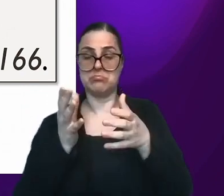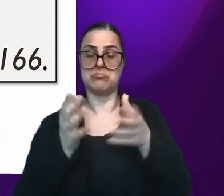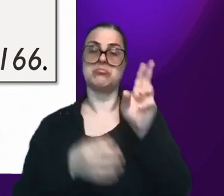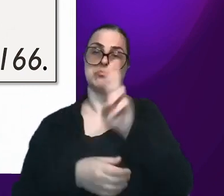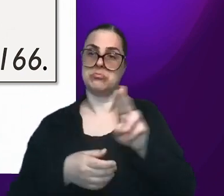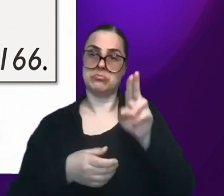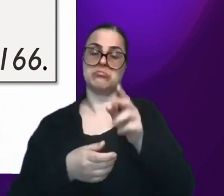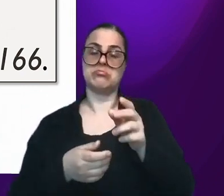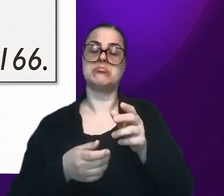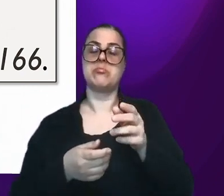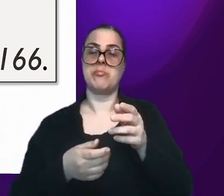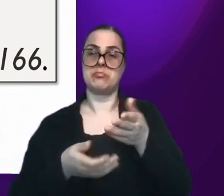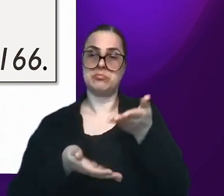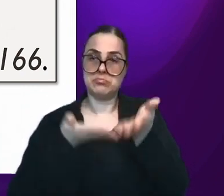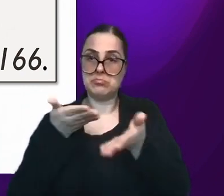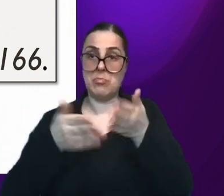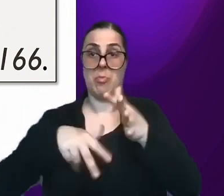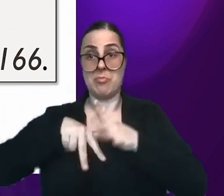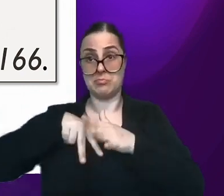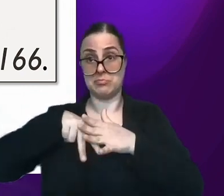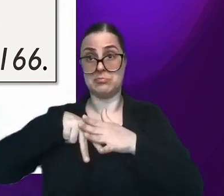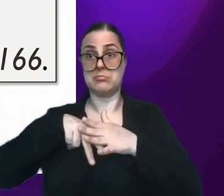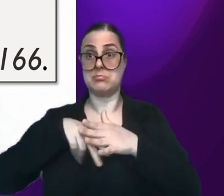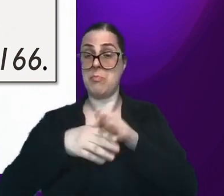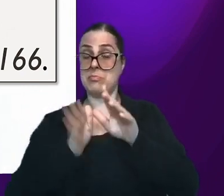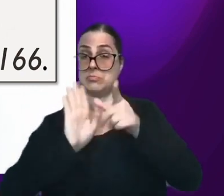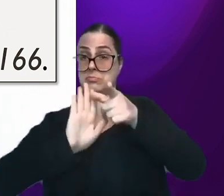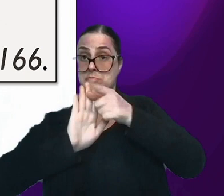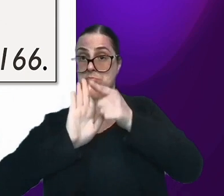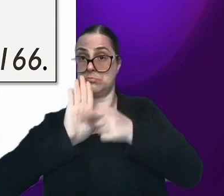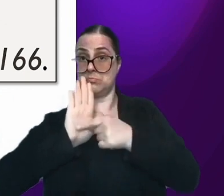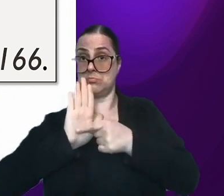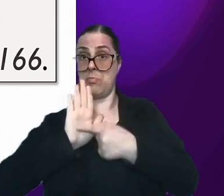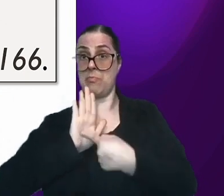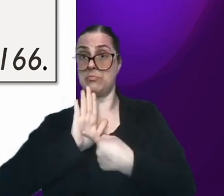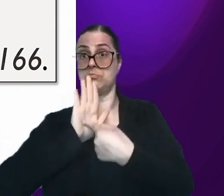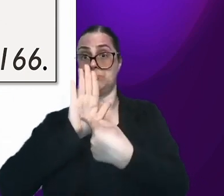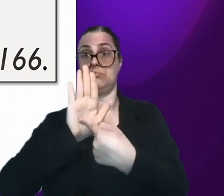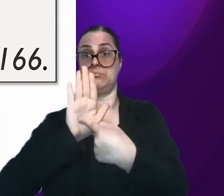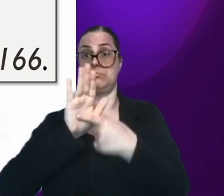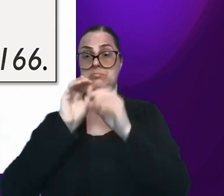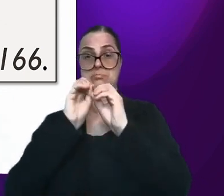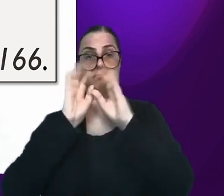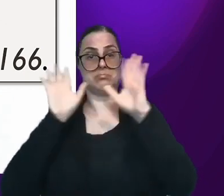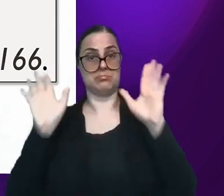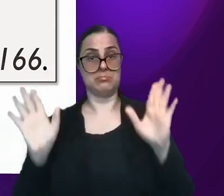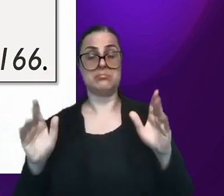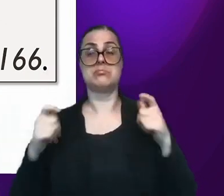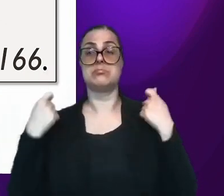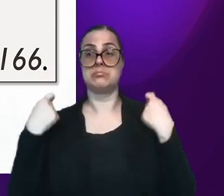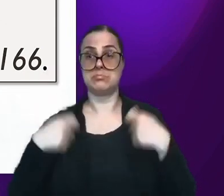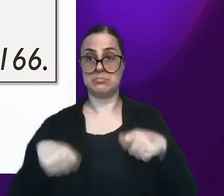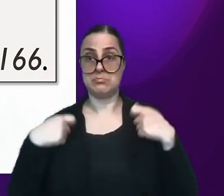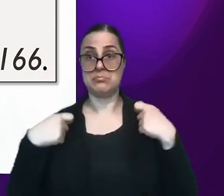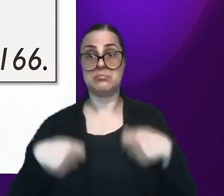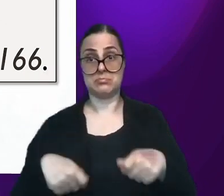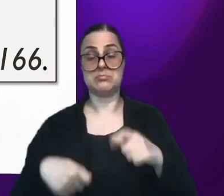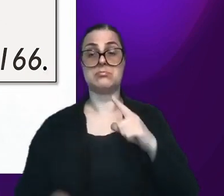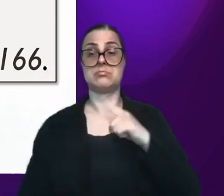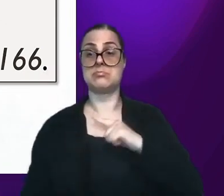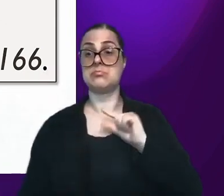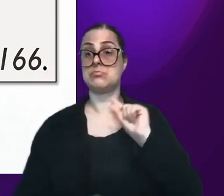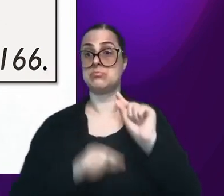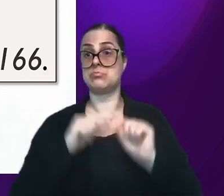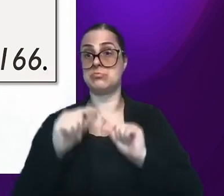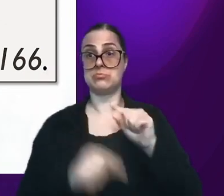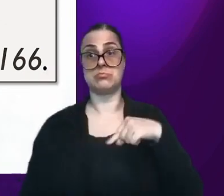essa revista, aqui, esse artigo, ele ressalta a ideia de manter a euvolemia, o equilíbrio hidroeletrolítico, e